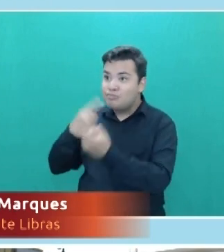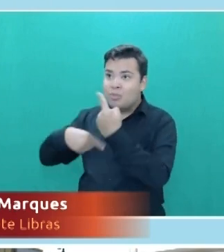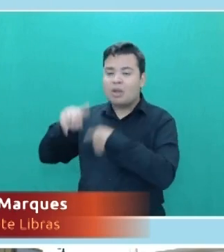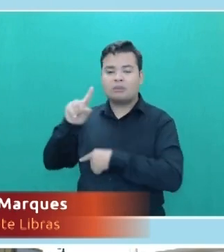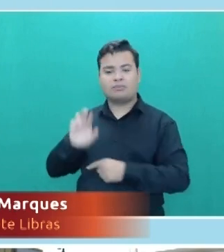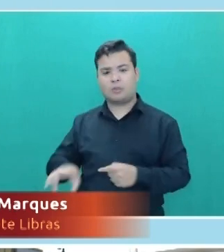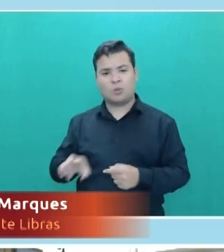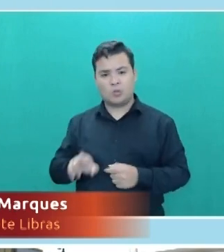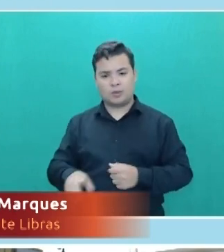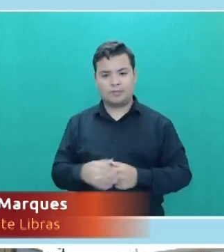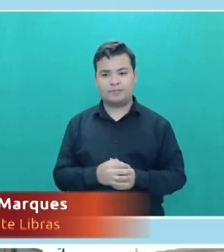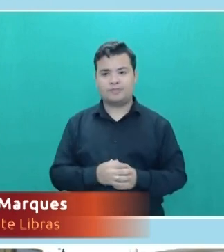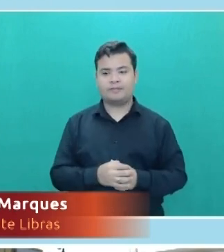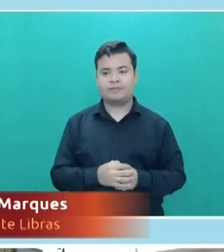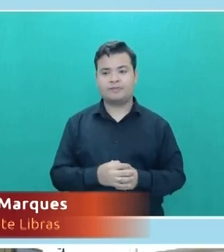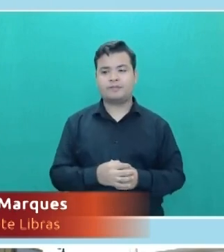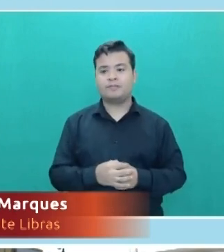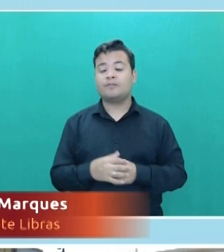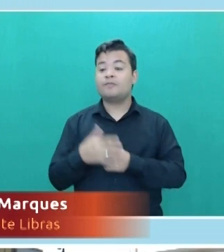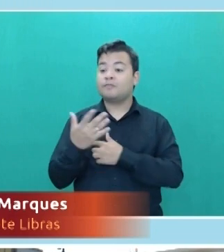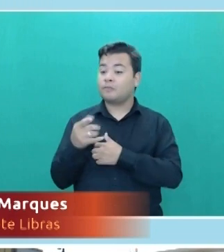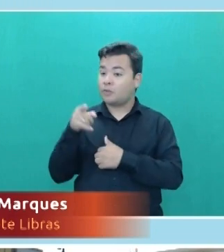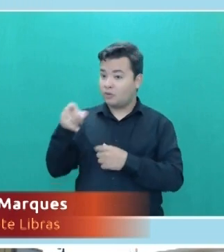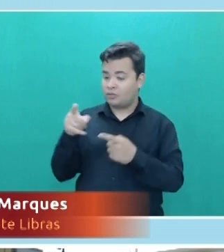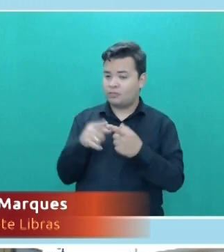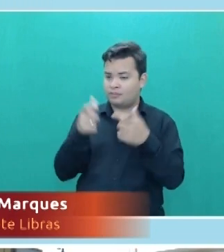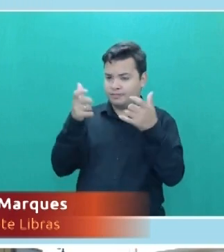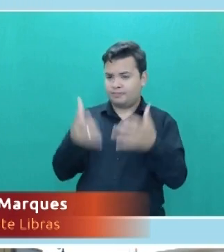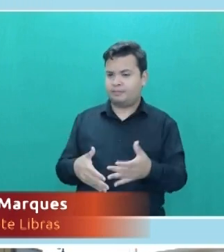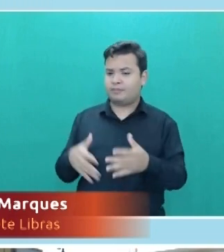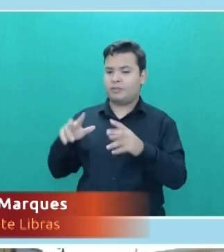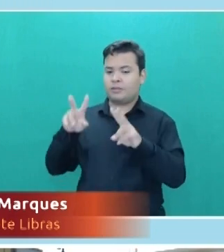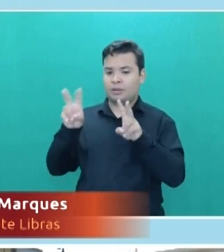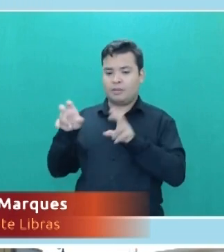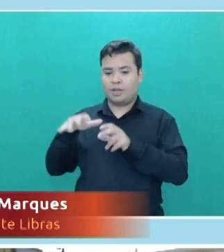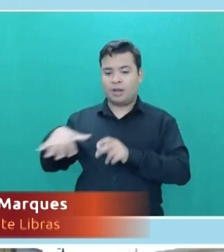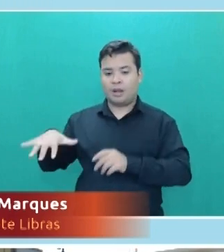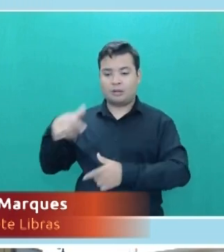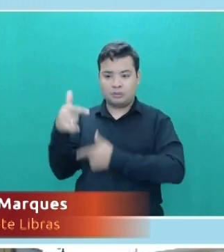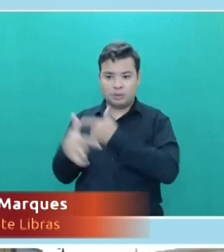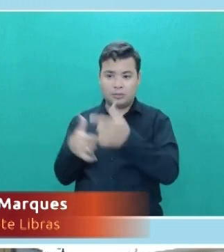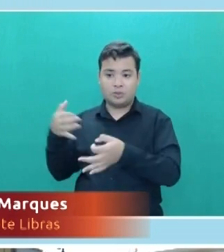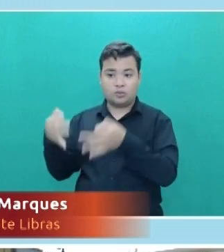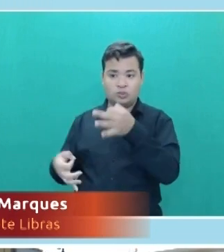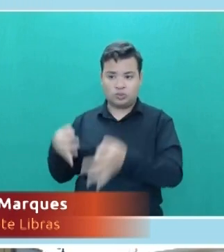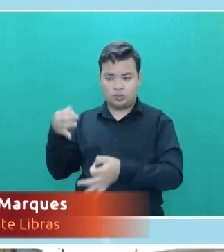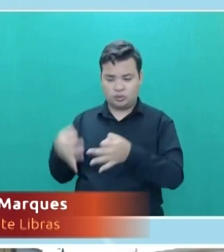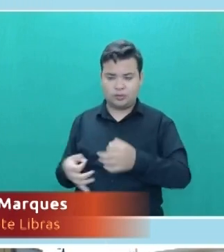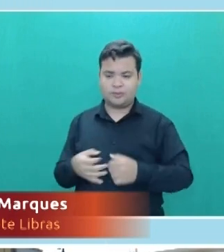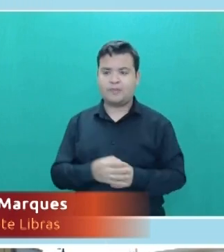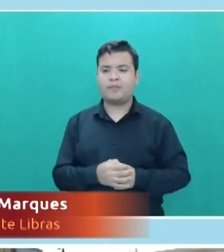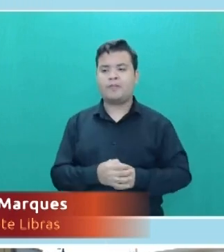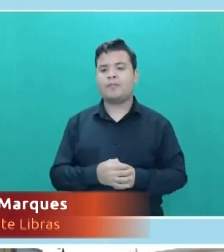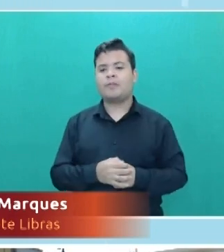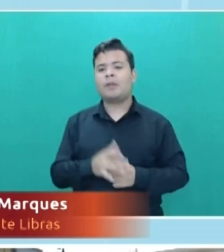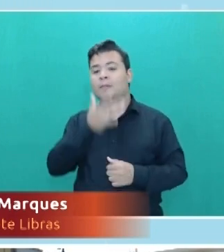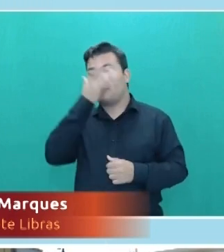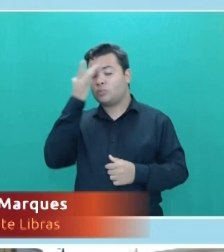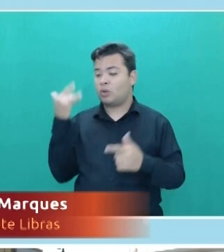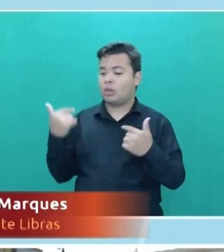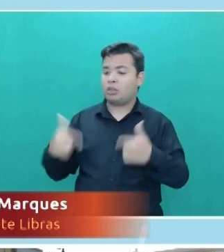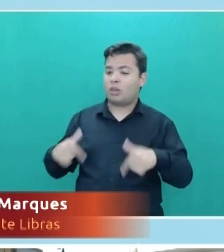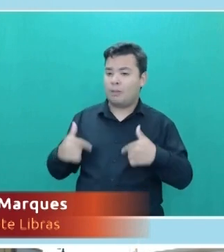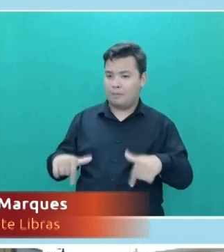Marco, já que você tocou nesse assunto da Justiça do Trabalho, o que o trabalhador tem que ficar ciente? O que